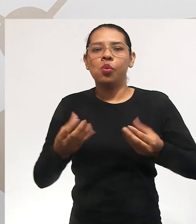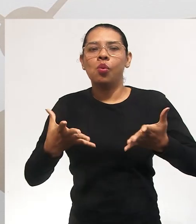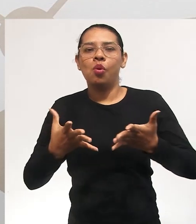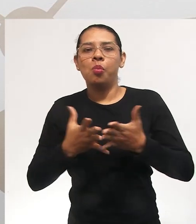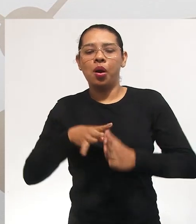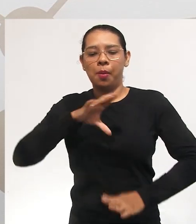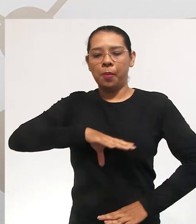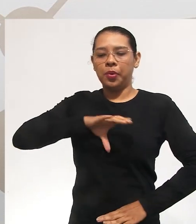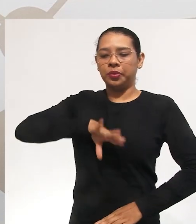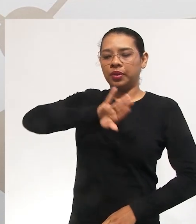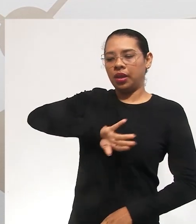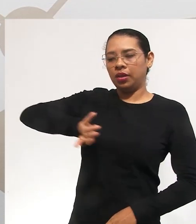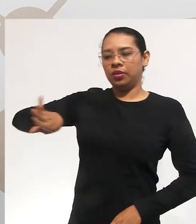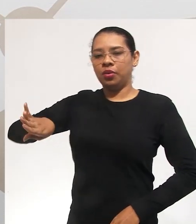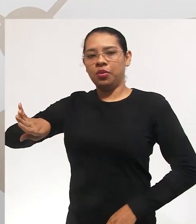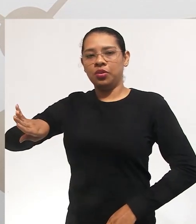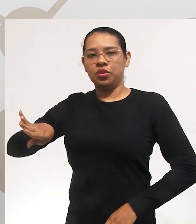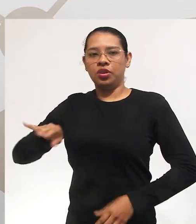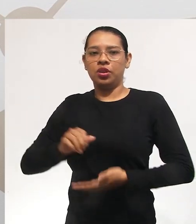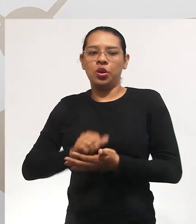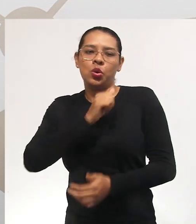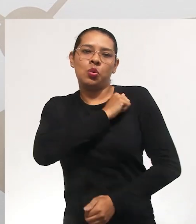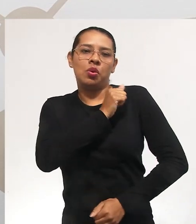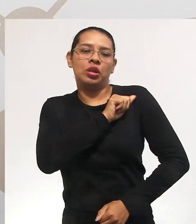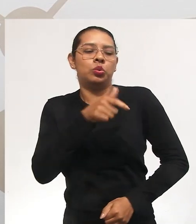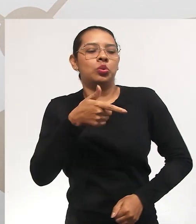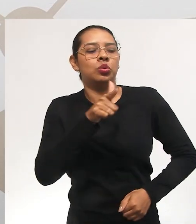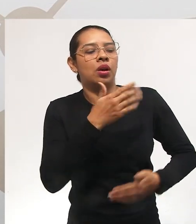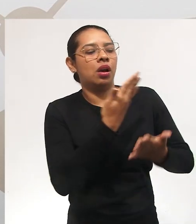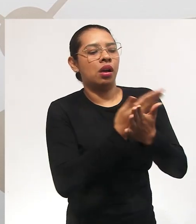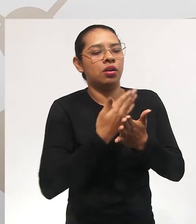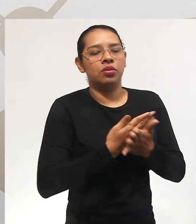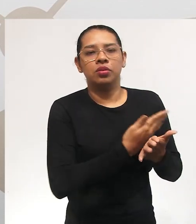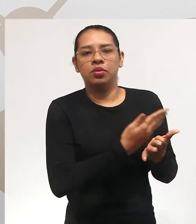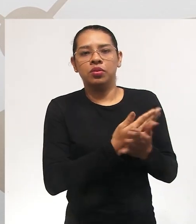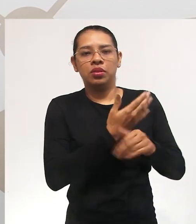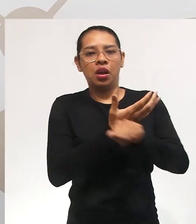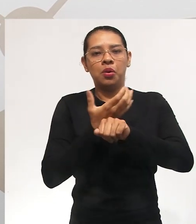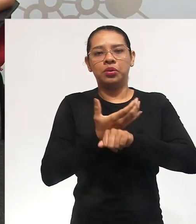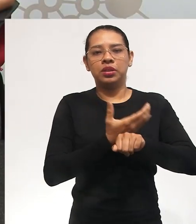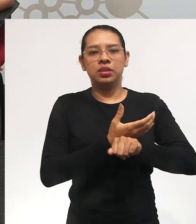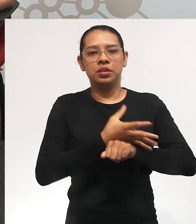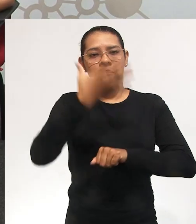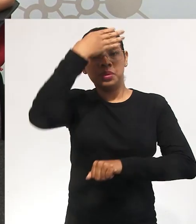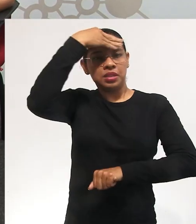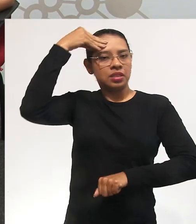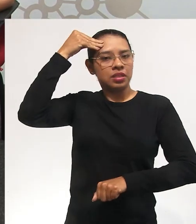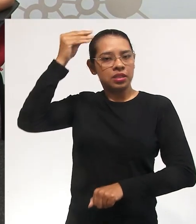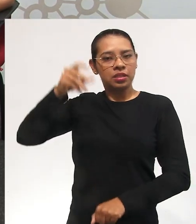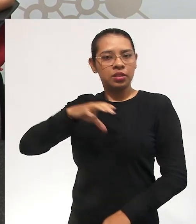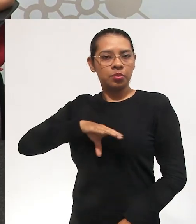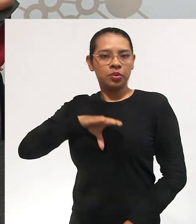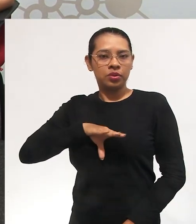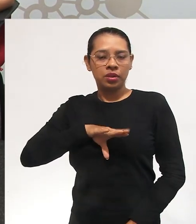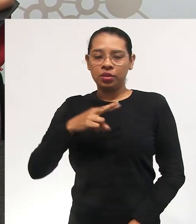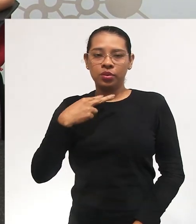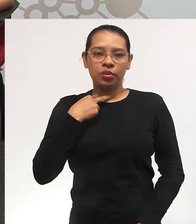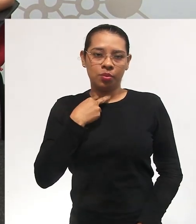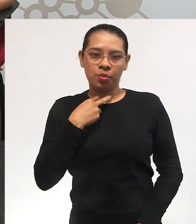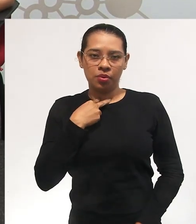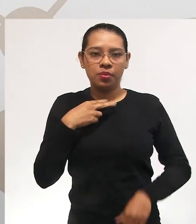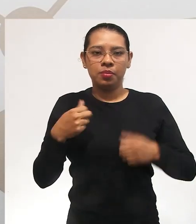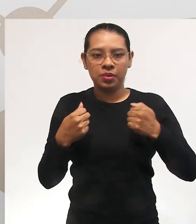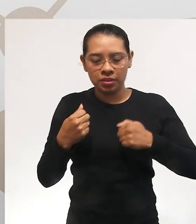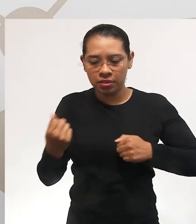Não só para fazer uma prova, para passar no Enem, fazer a redação, né? Aí tem aquela